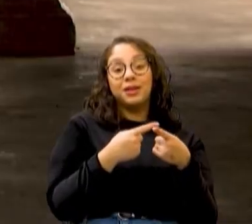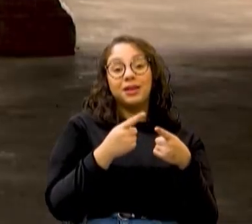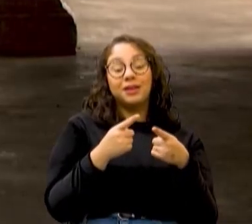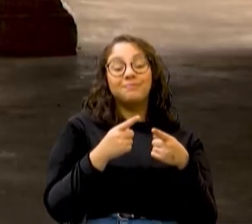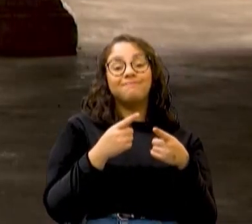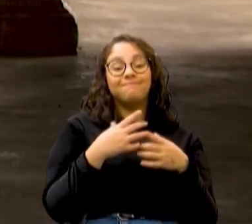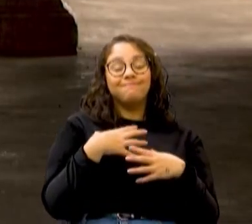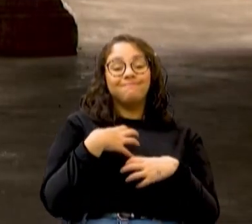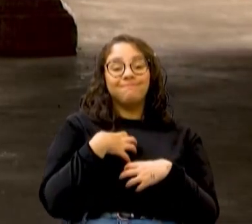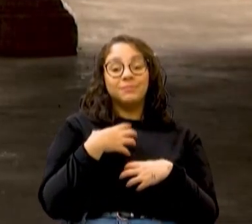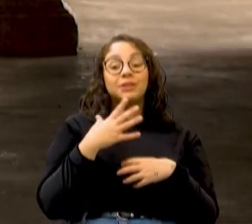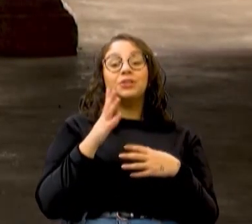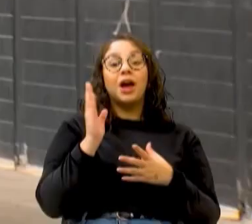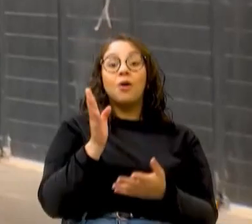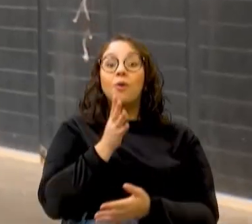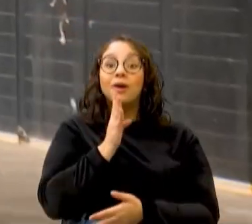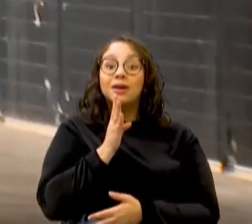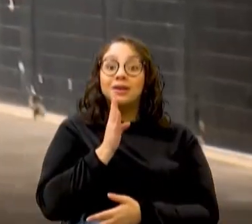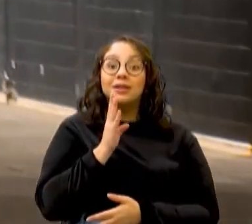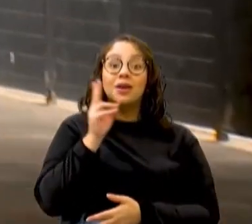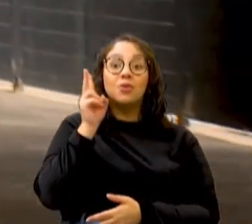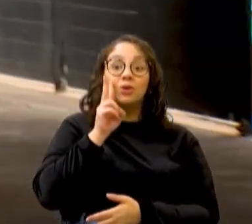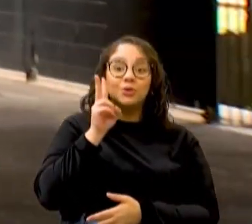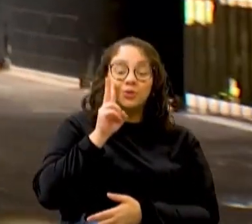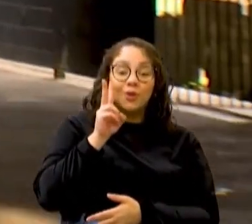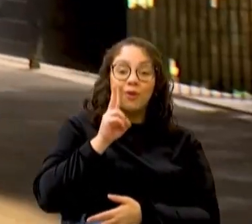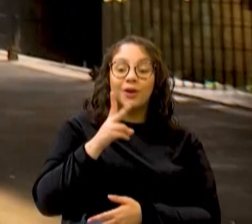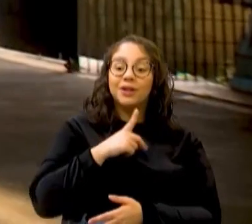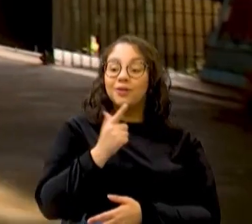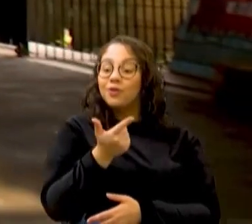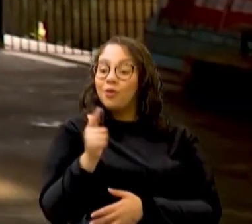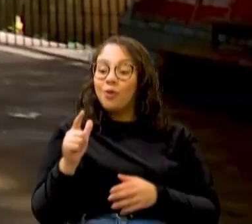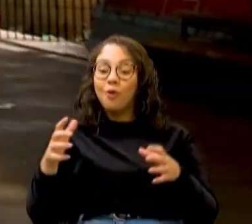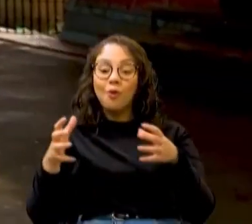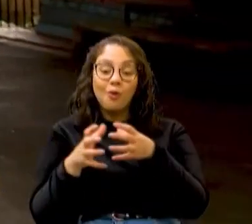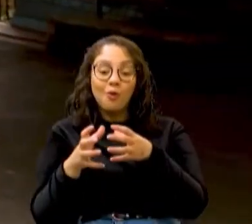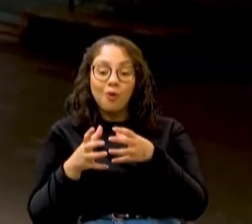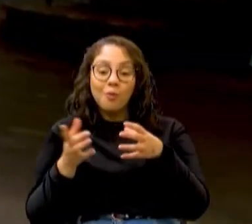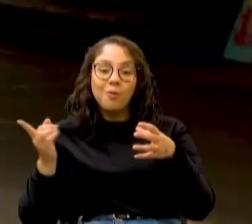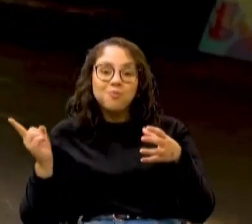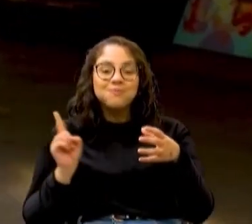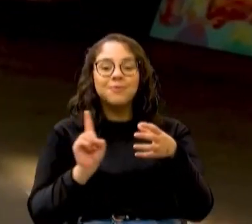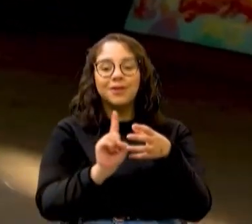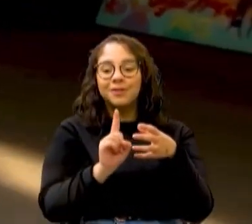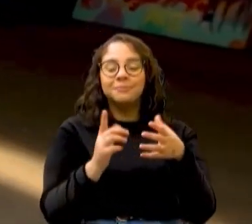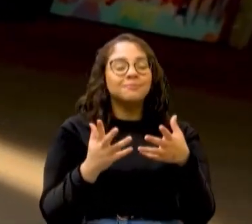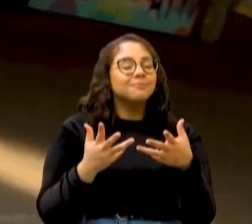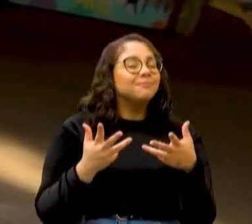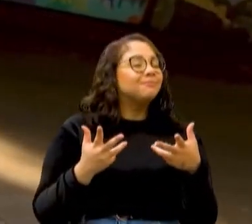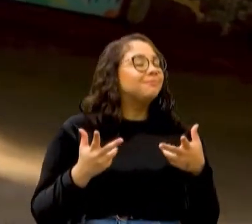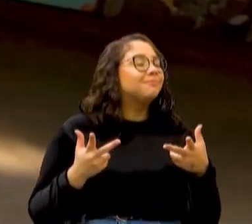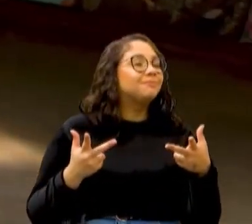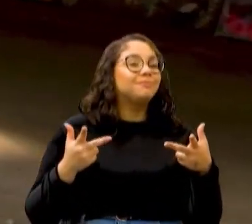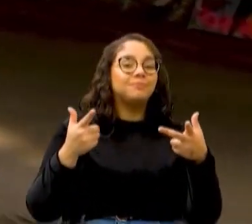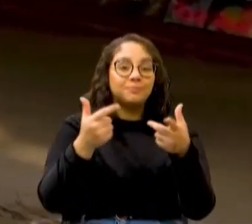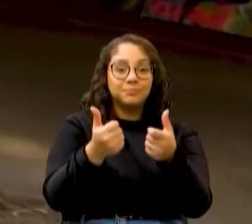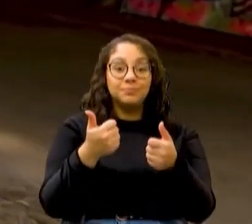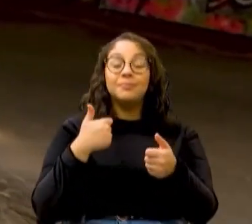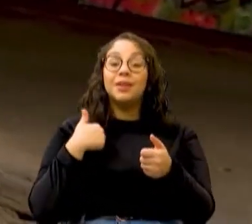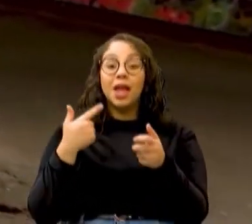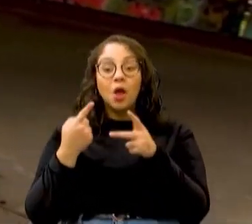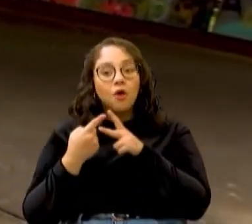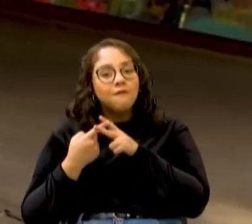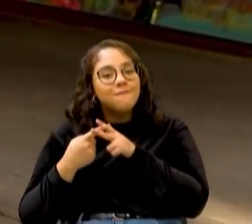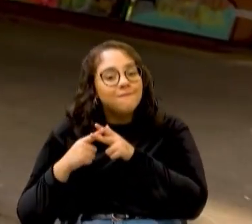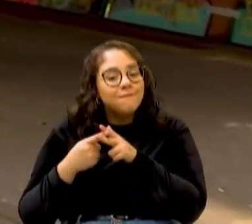delicado ela conhecendo a história se integrou com o restante do grupo é e foi maravilhoso né